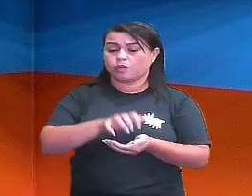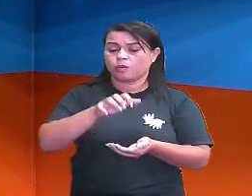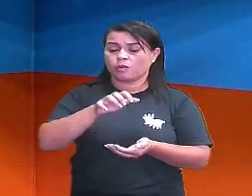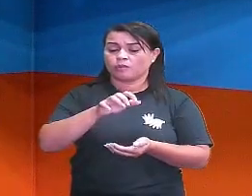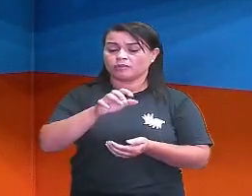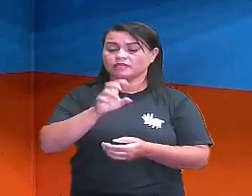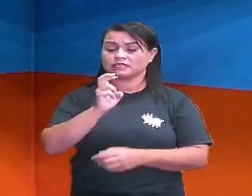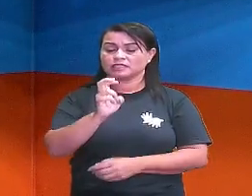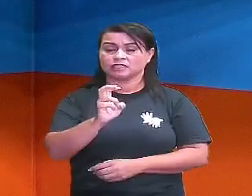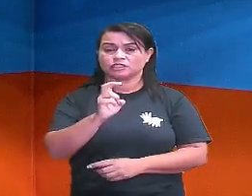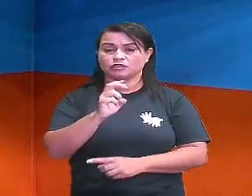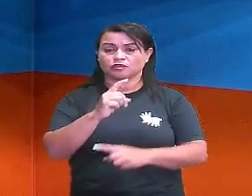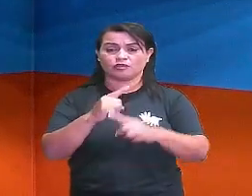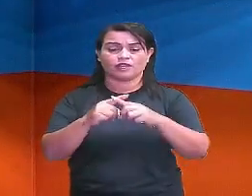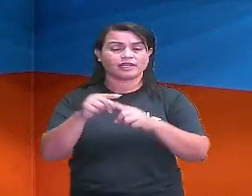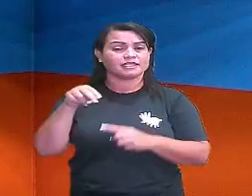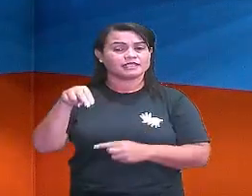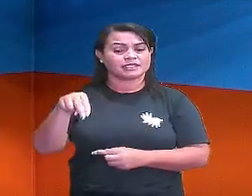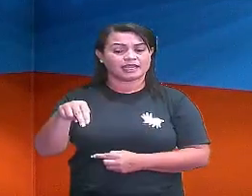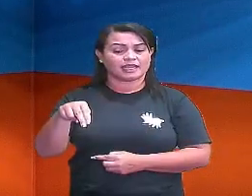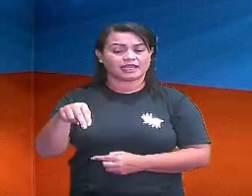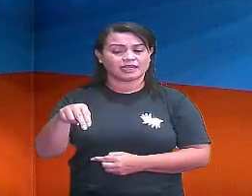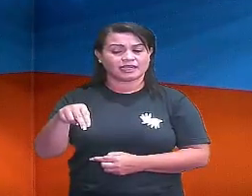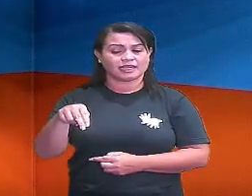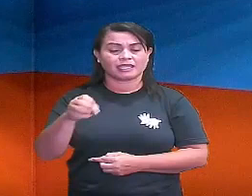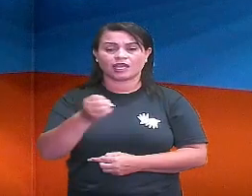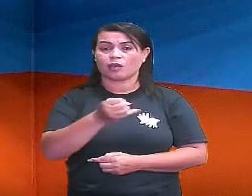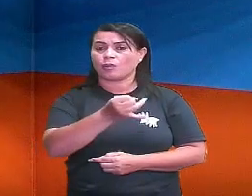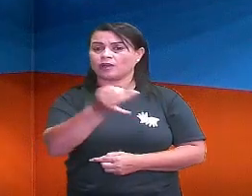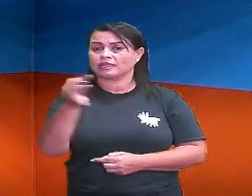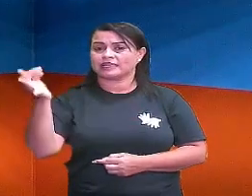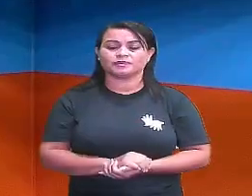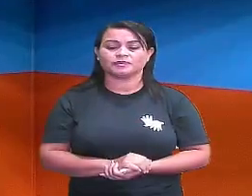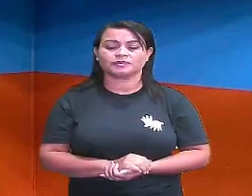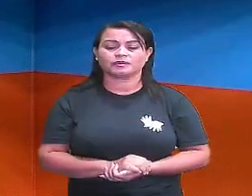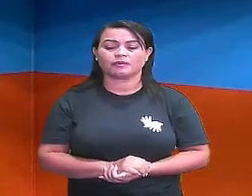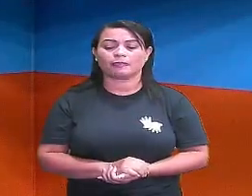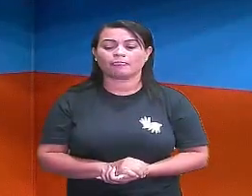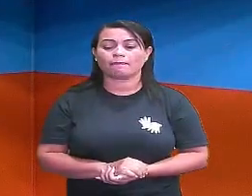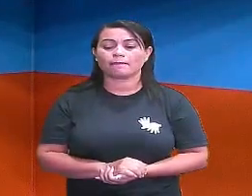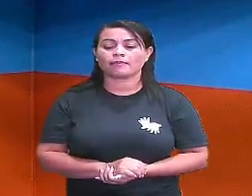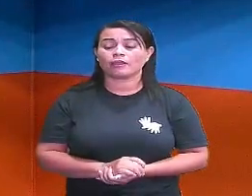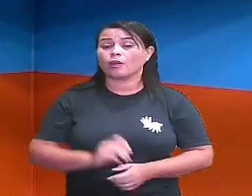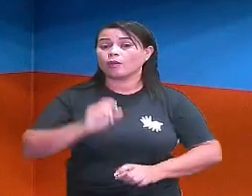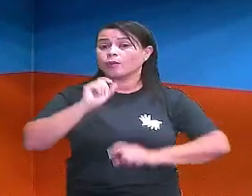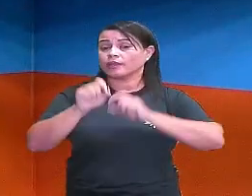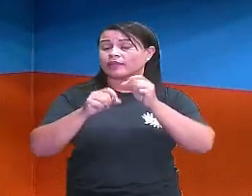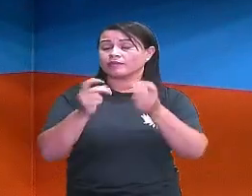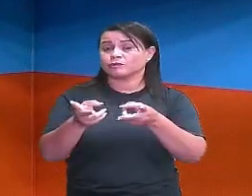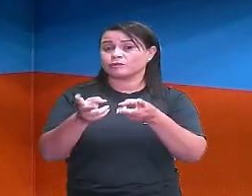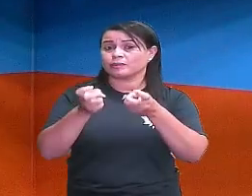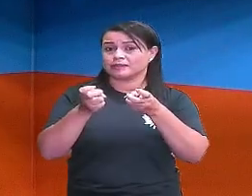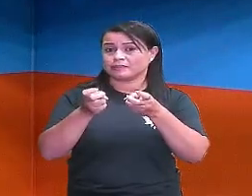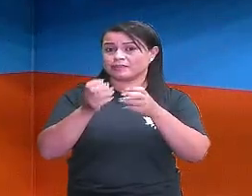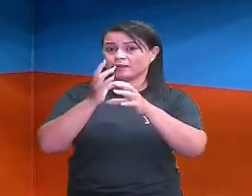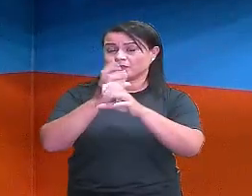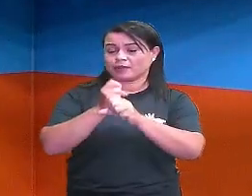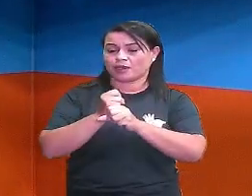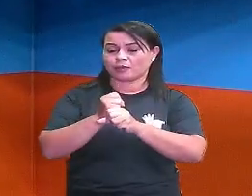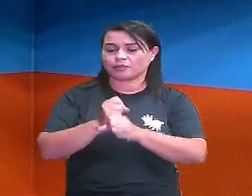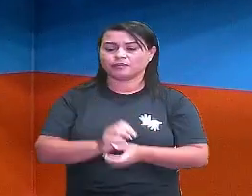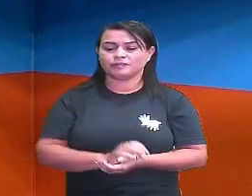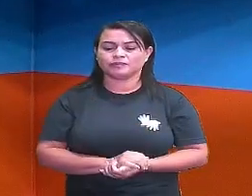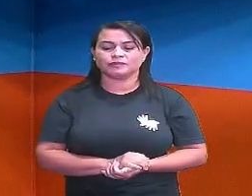5 vezes N, que é a quantidade de números de pães. E aí, o que a gente vai perceber aqui, nesse cálculo? Vamos